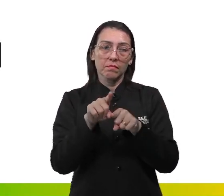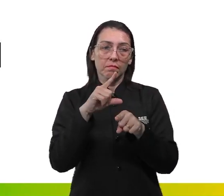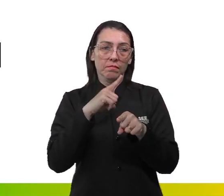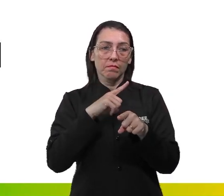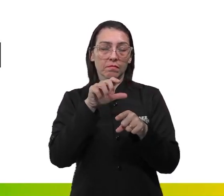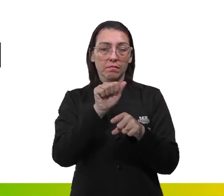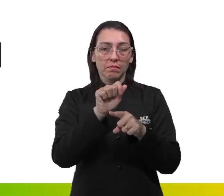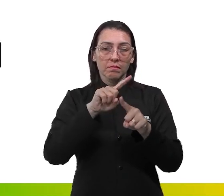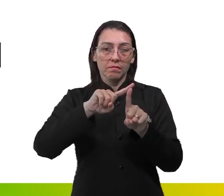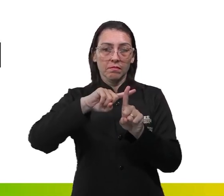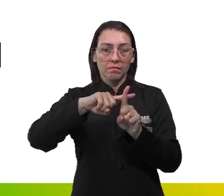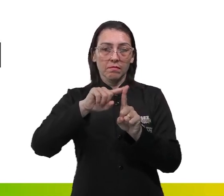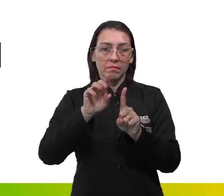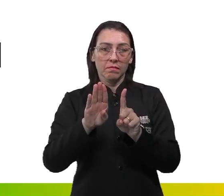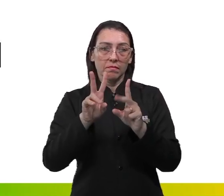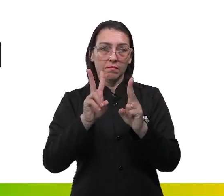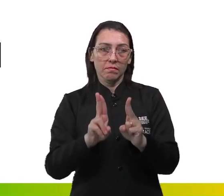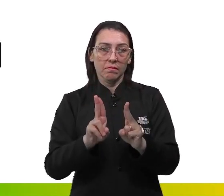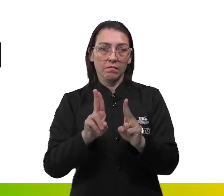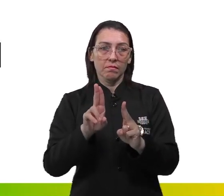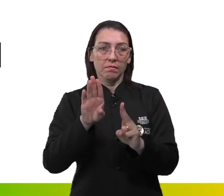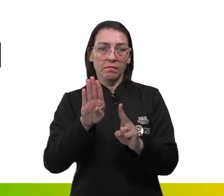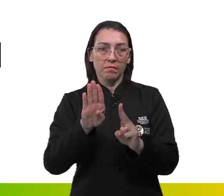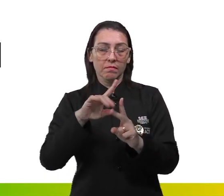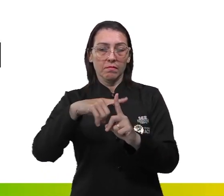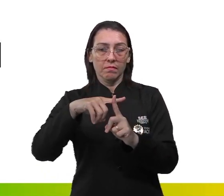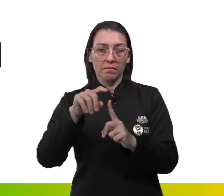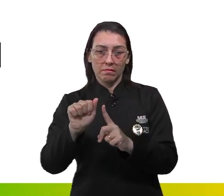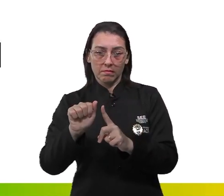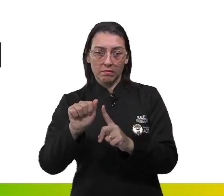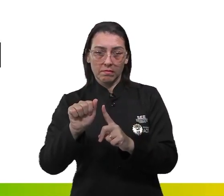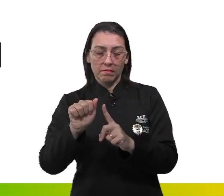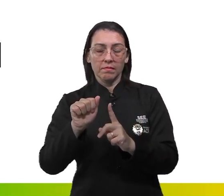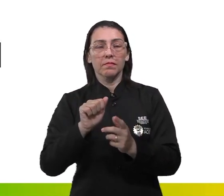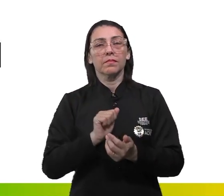A mais B, isso é igual a B mais A.